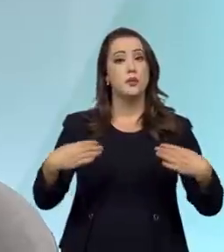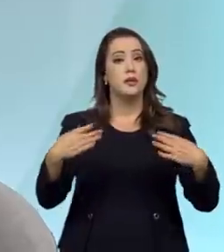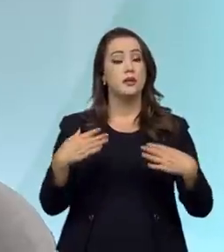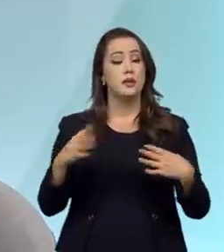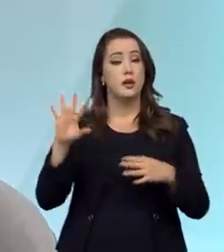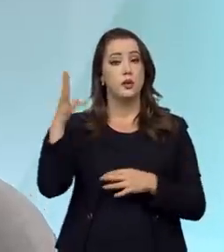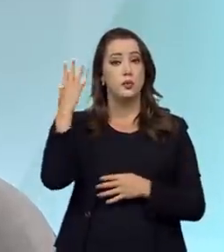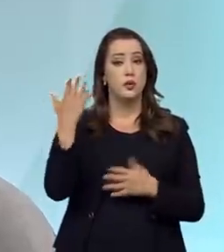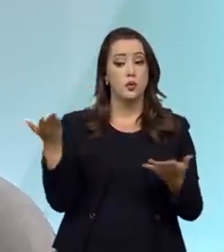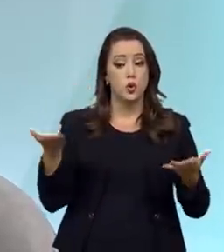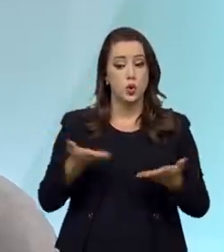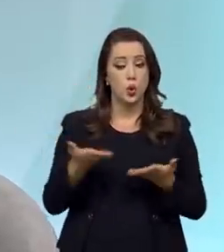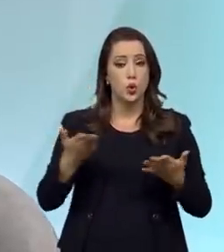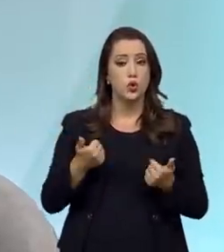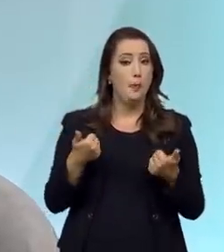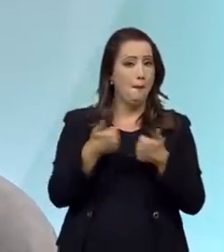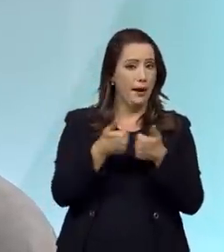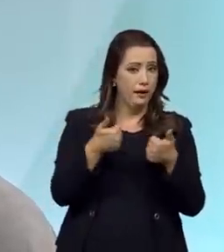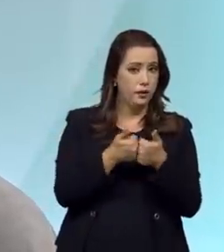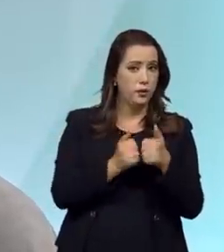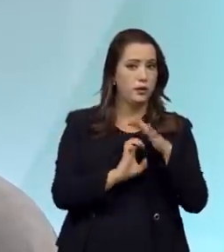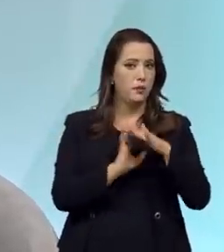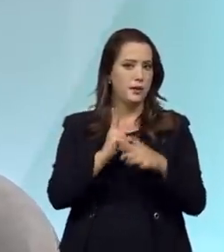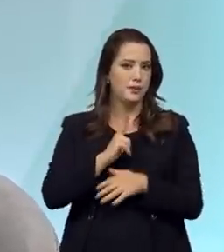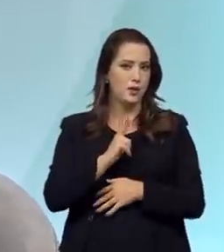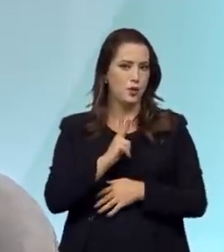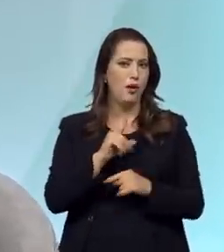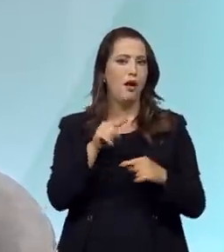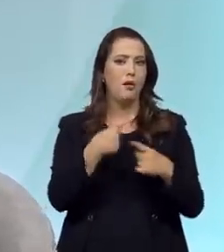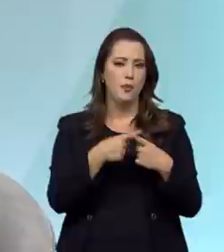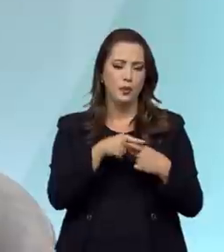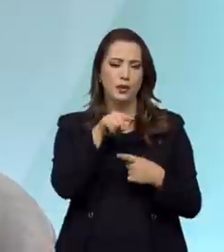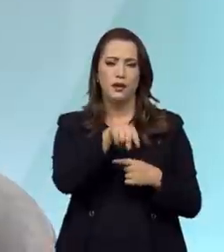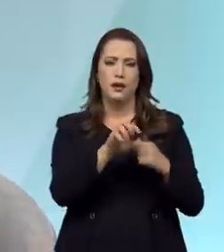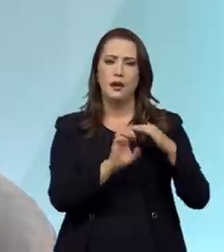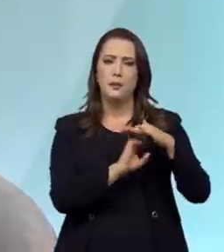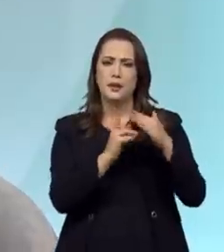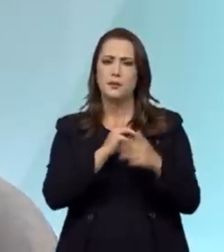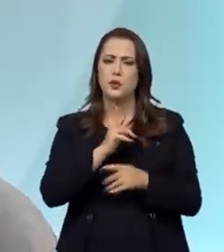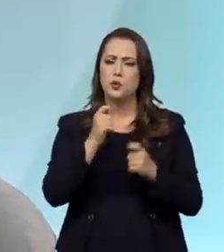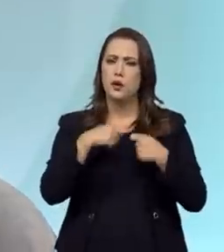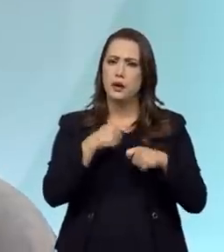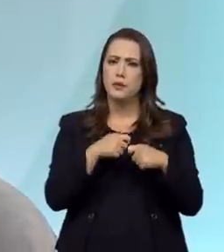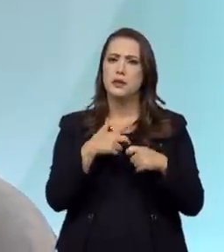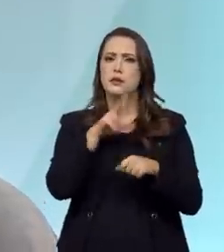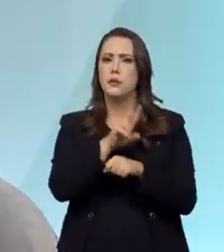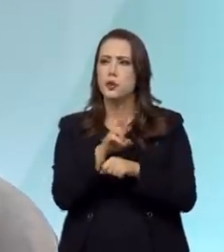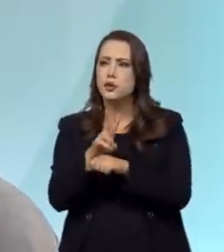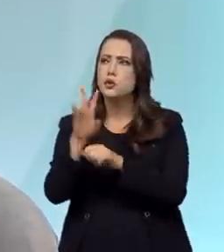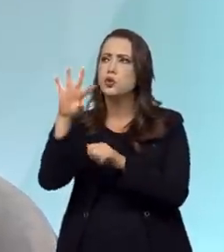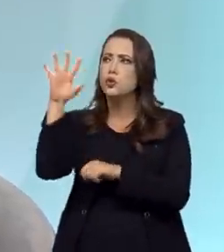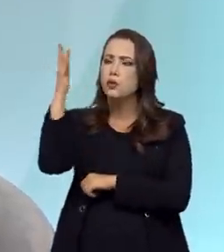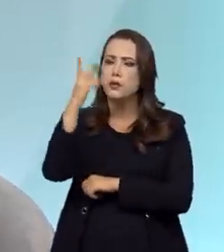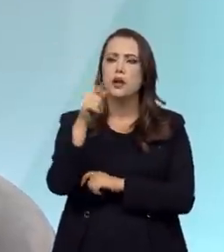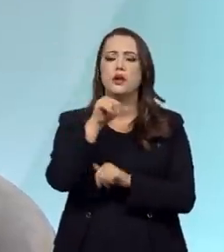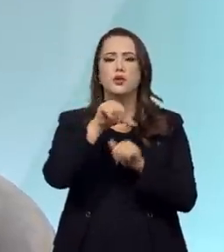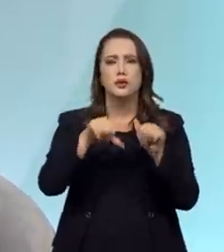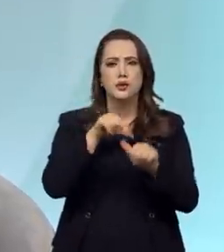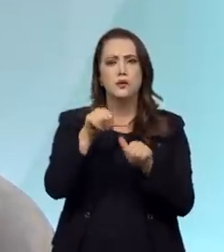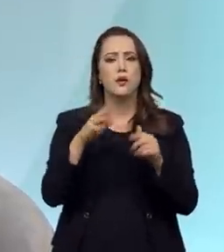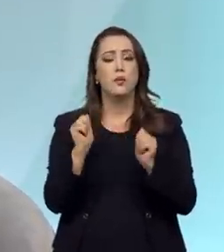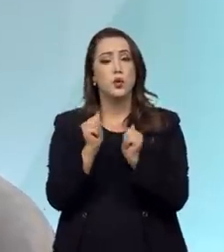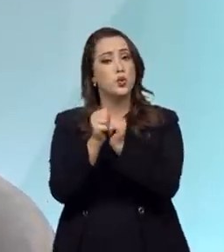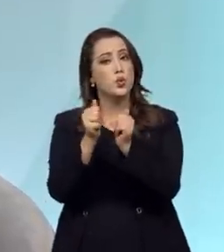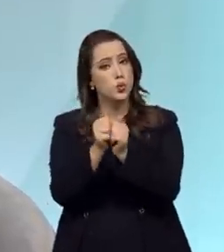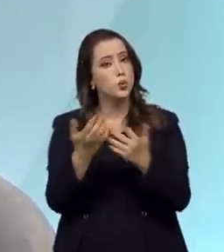Lembrando que é o privado que faz a transformação para o meio ambiente melhor mais seguro mais protegido do Brasil é